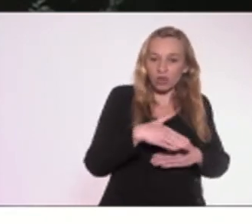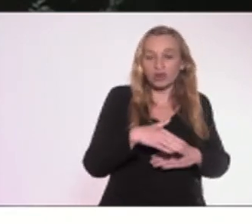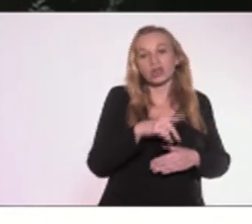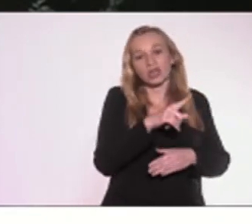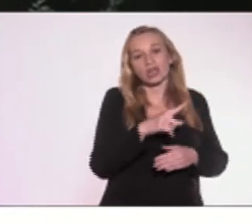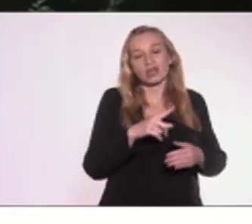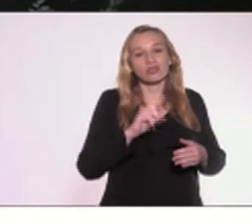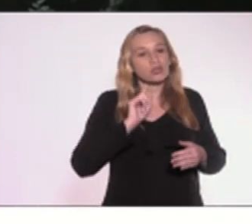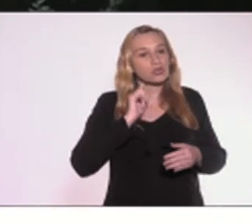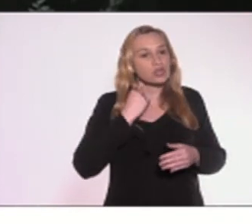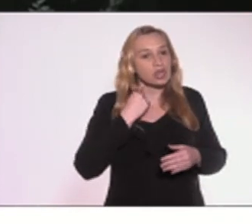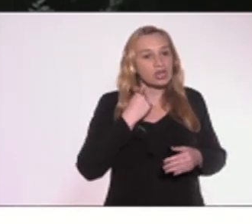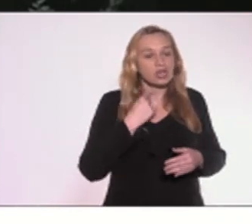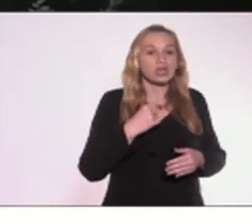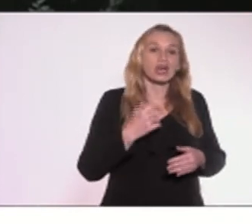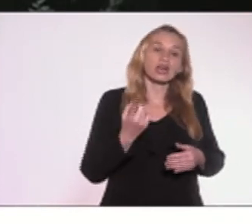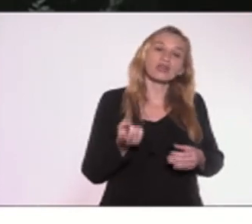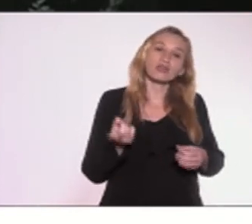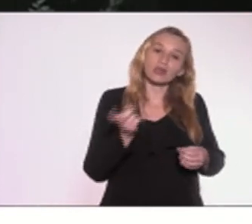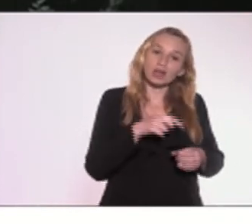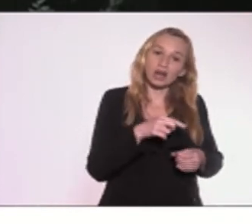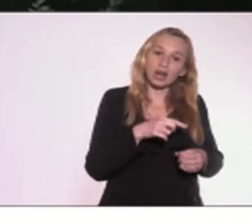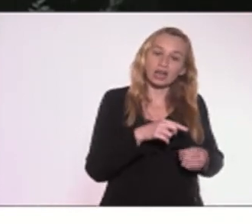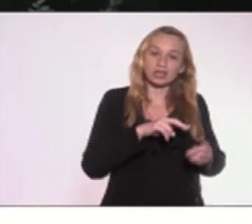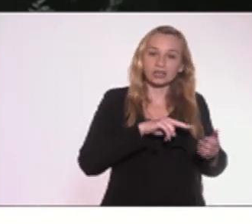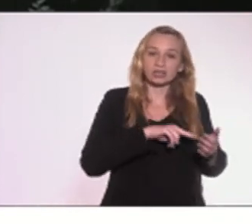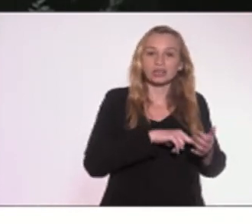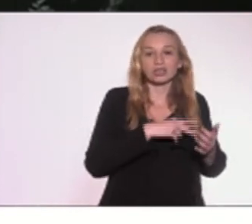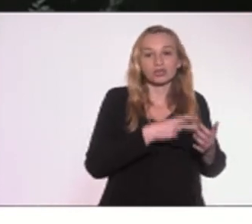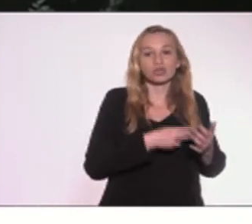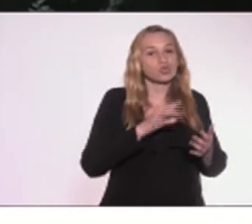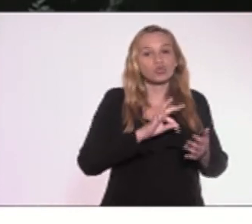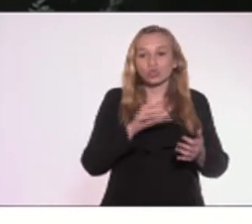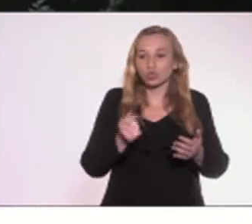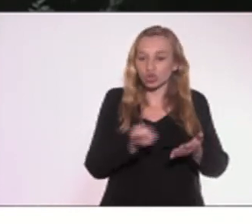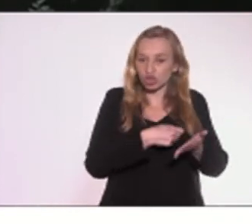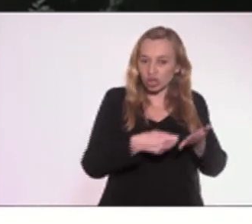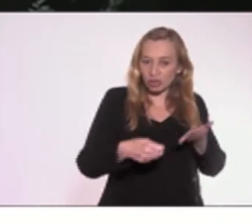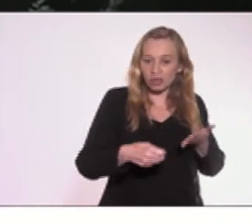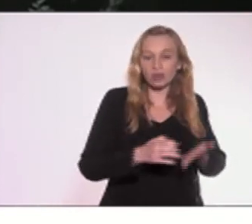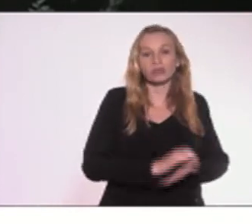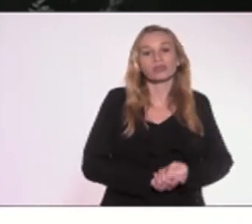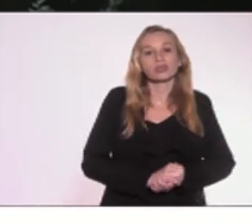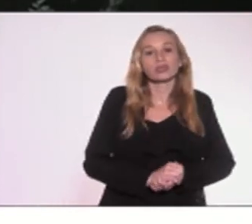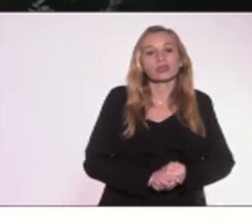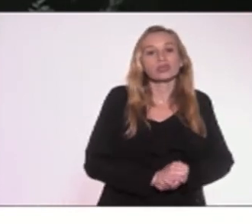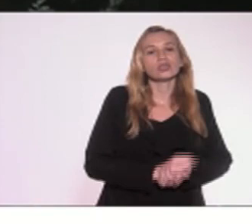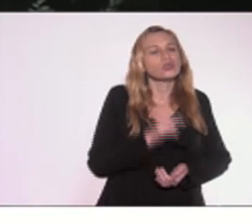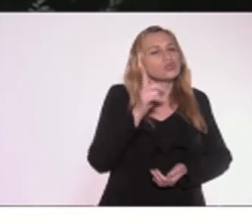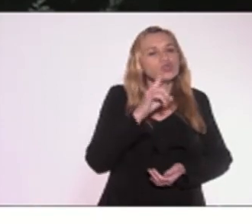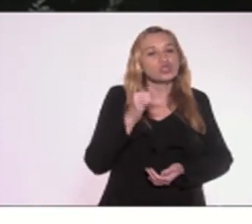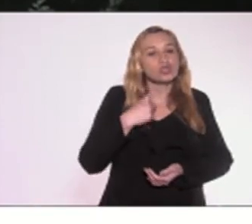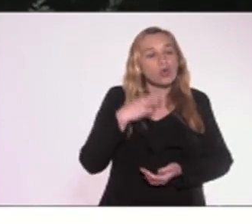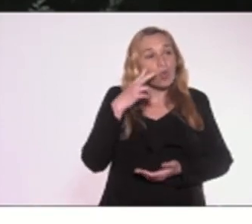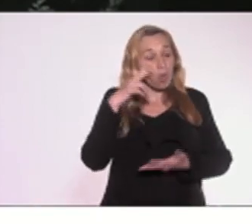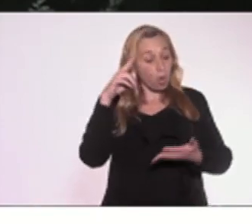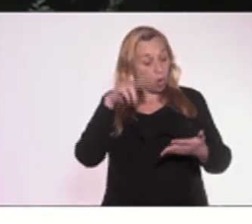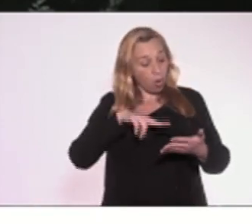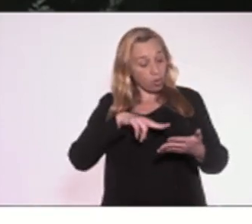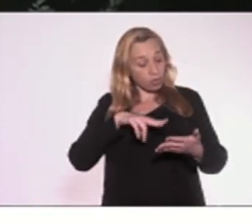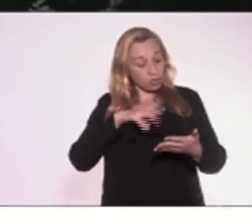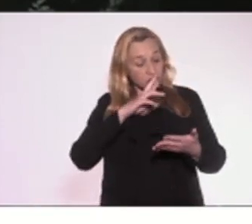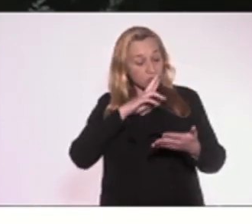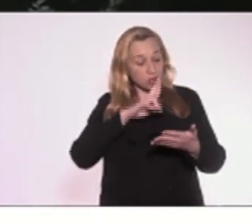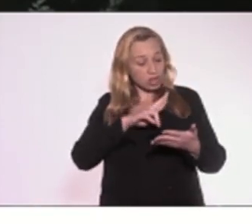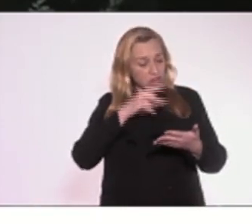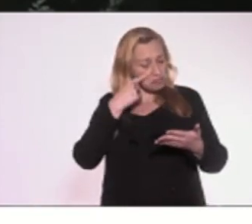Aí ele recorreu, traduziu o que estava escrito. E aí um belo dia eu olho o resultado e vejo que o Marcos